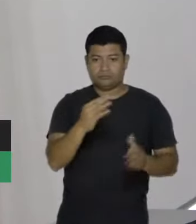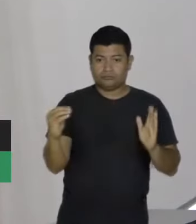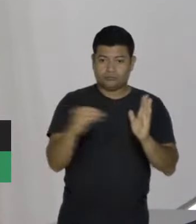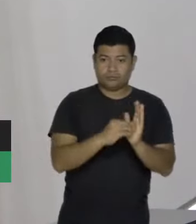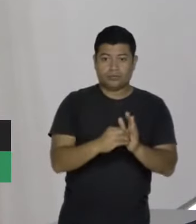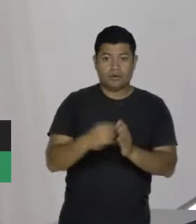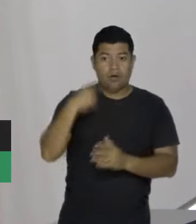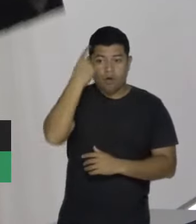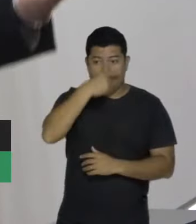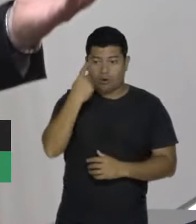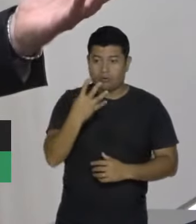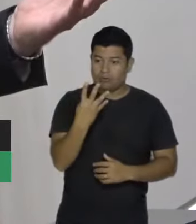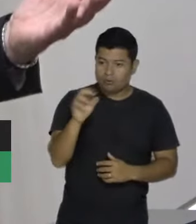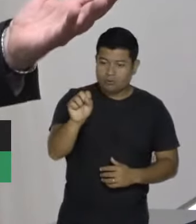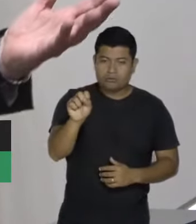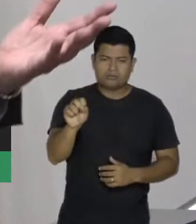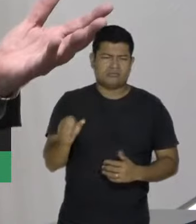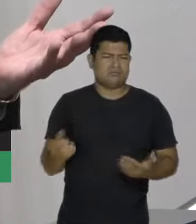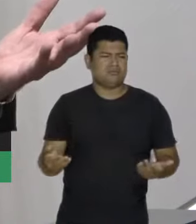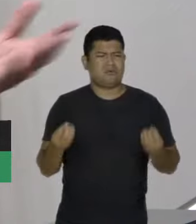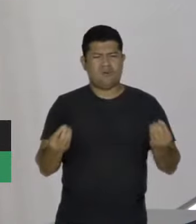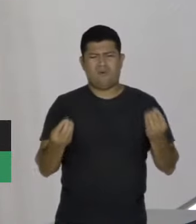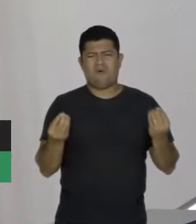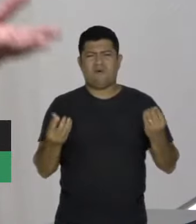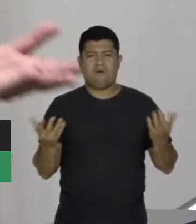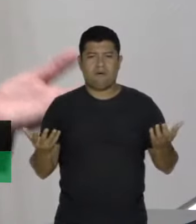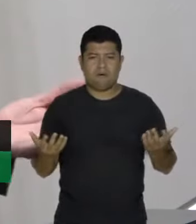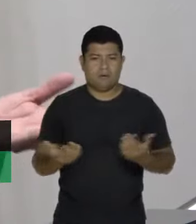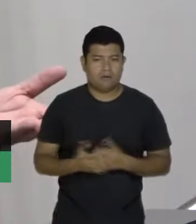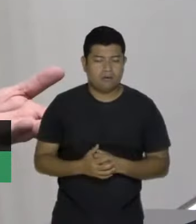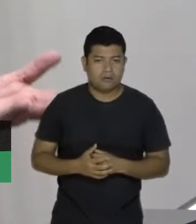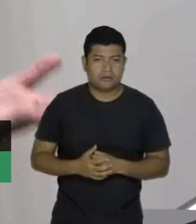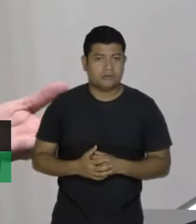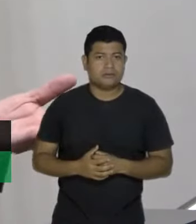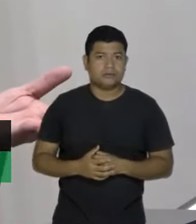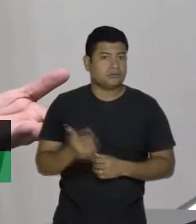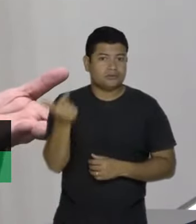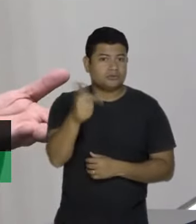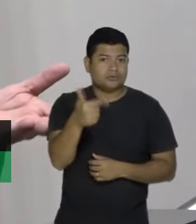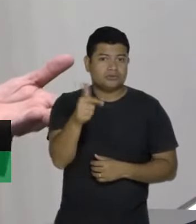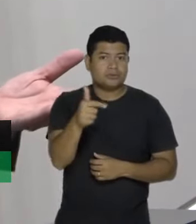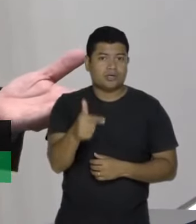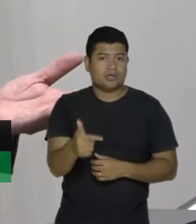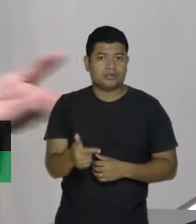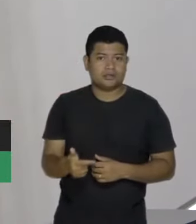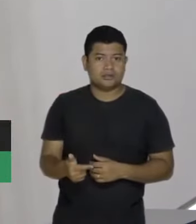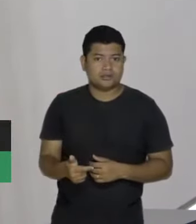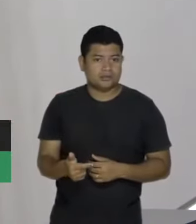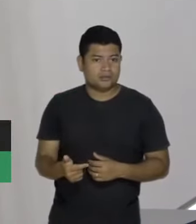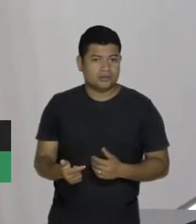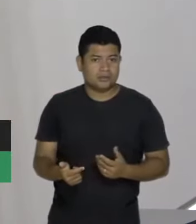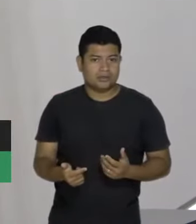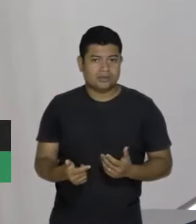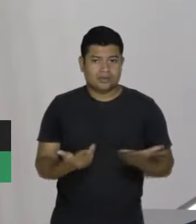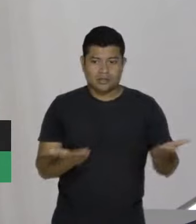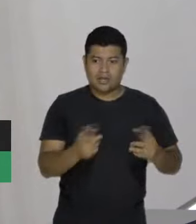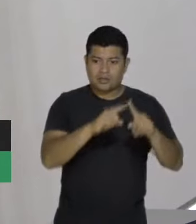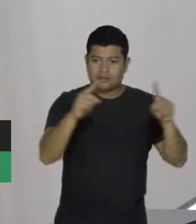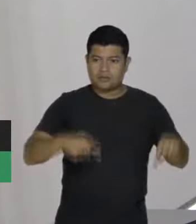horas. Onde já se viu isso? Não tem ninguém para ser atendido e o funcionário